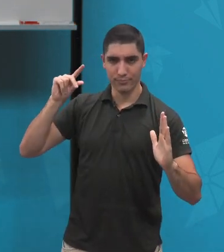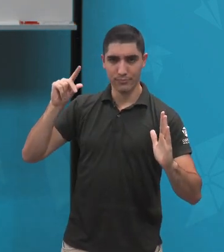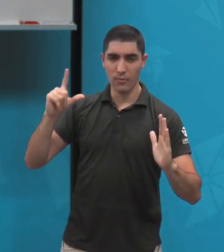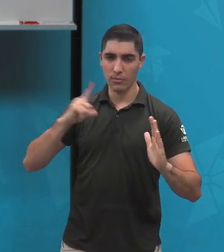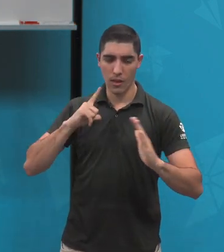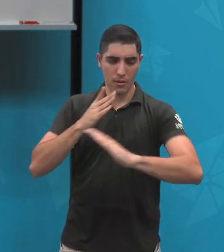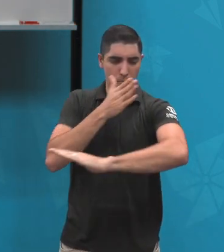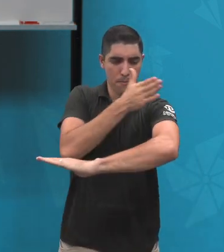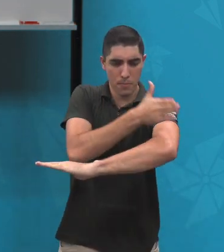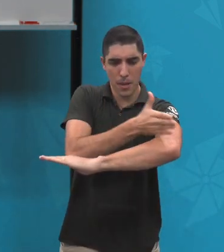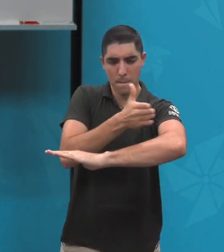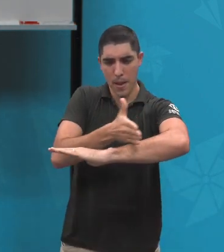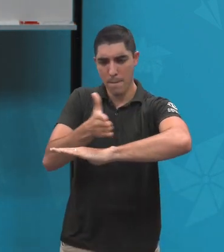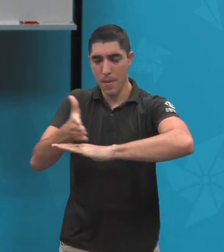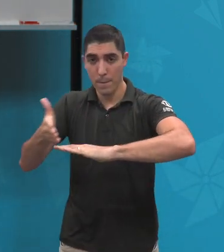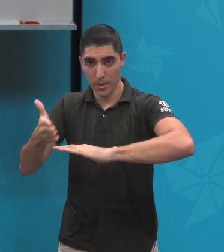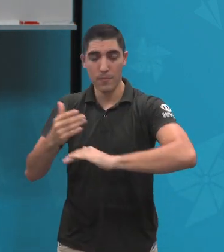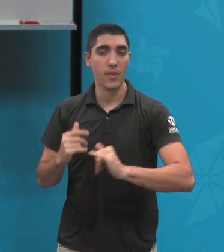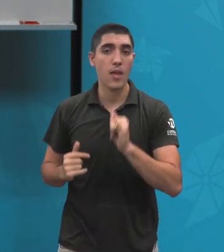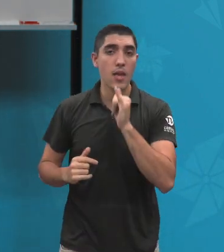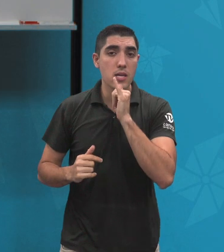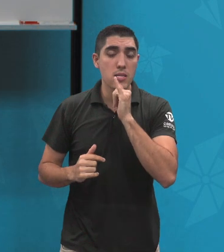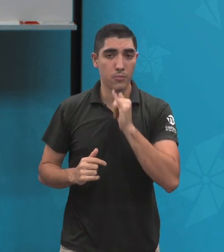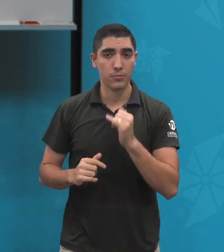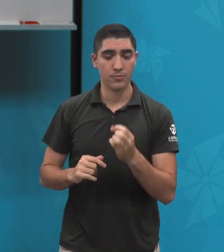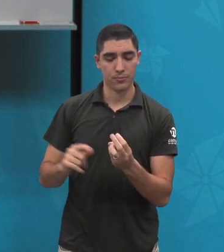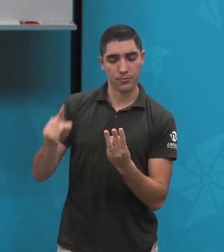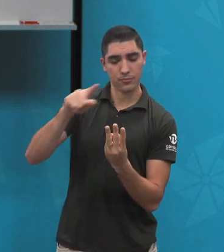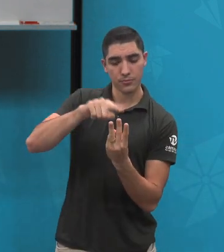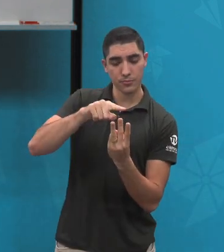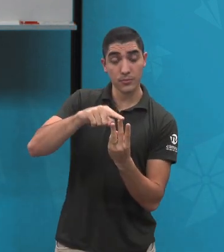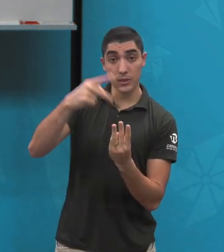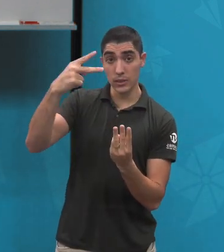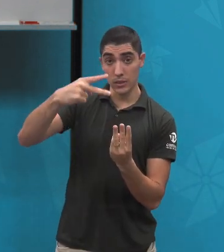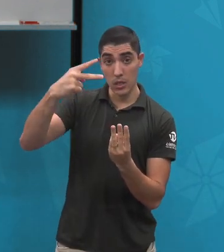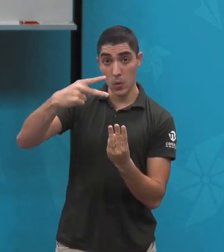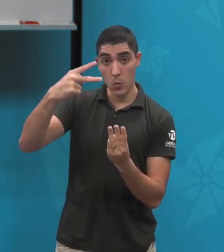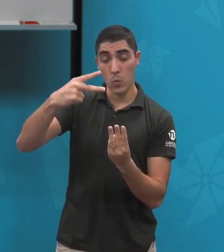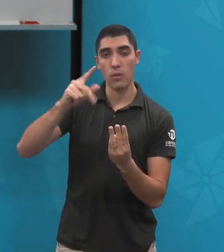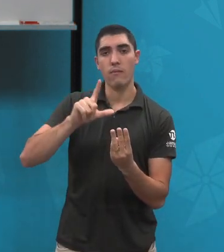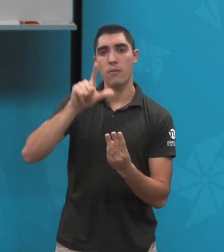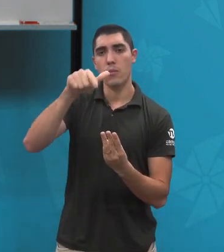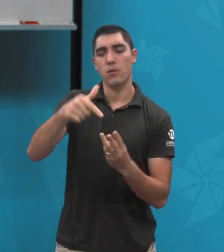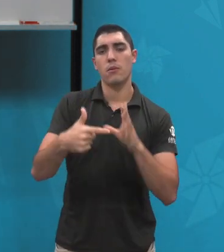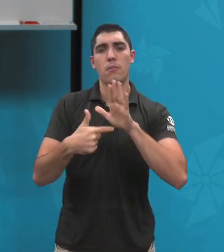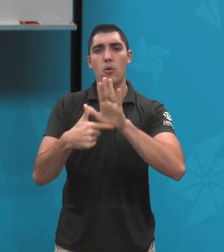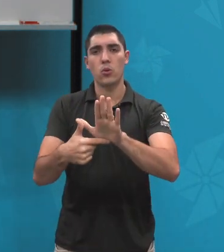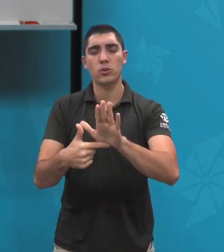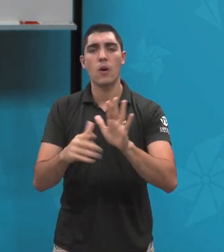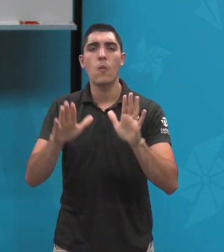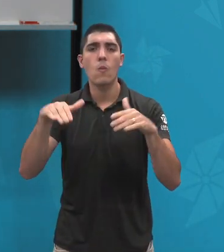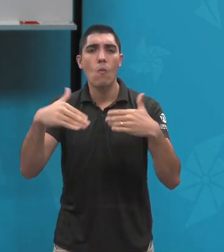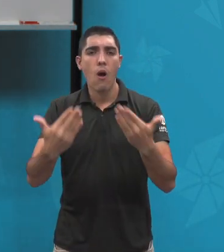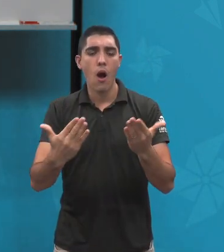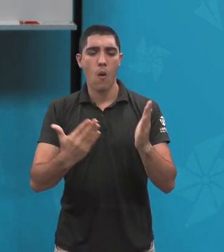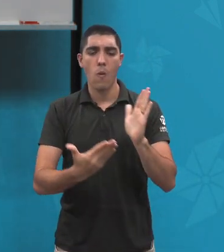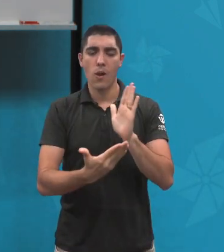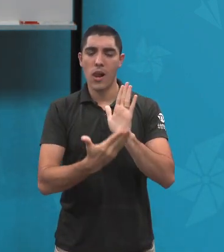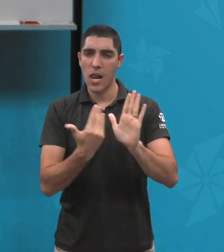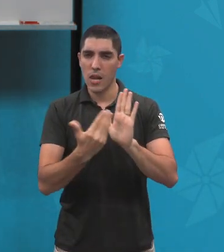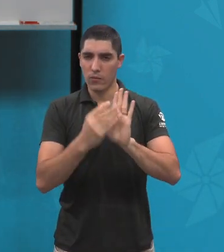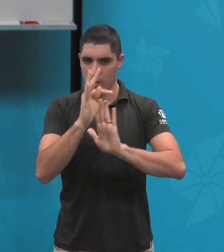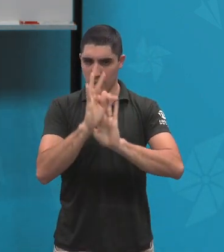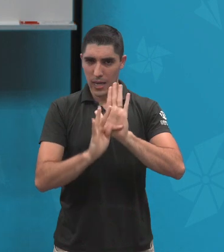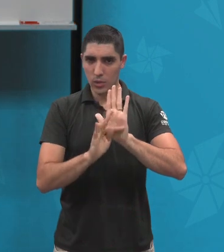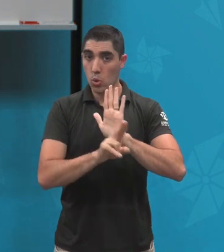delimitado. Na segunda parte, eu vou falar um pouco a respeito de um exemplo de leitura de